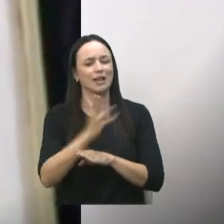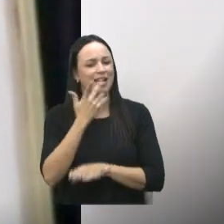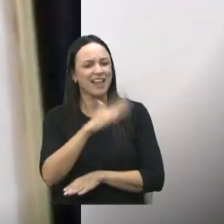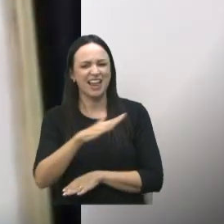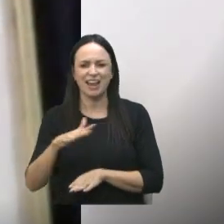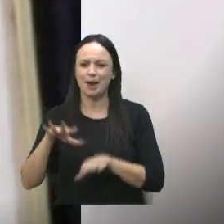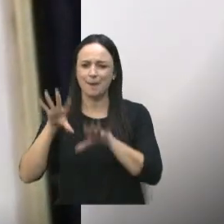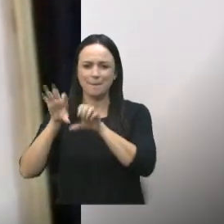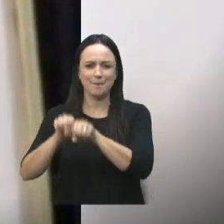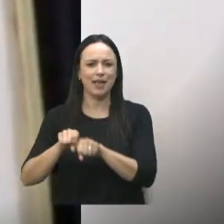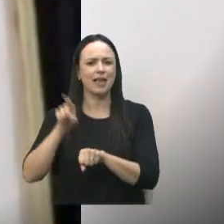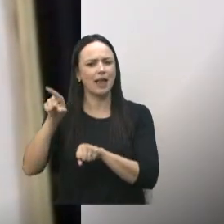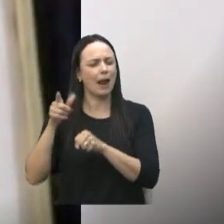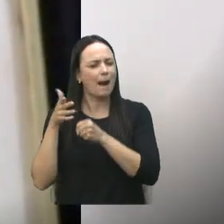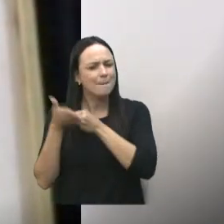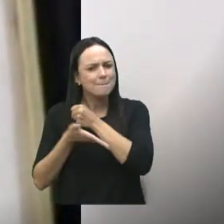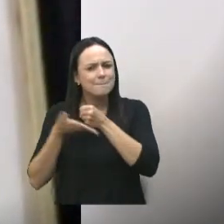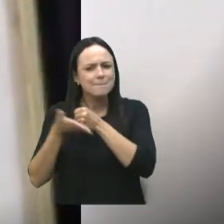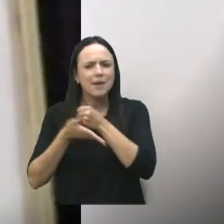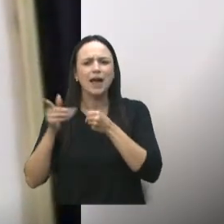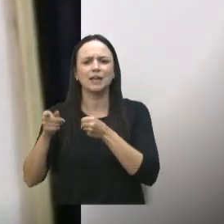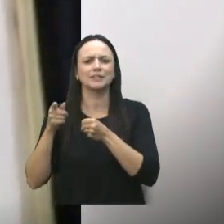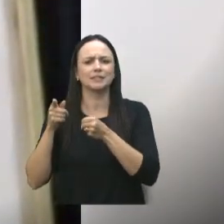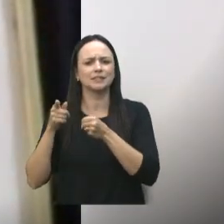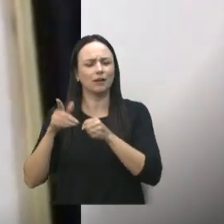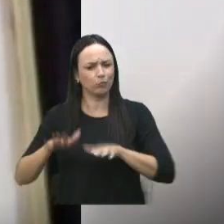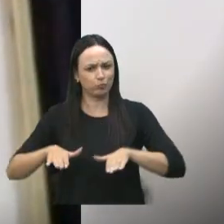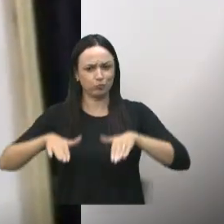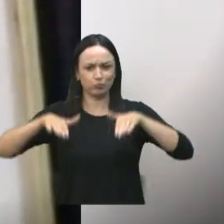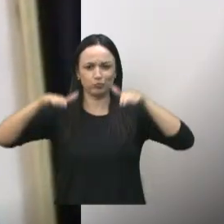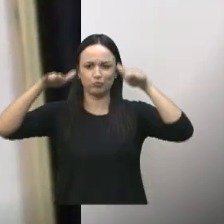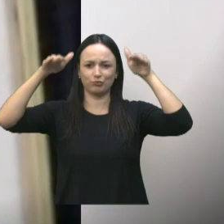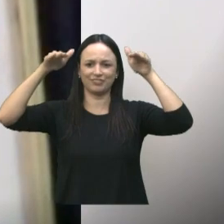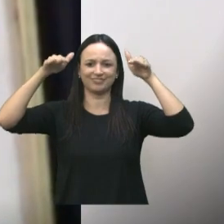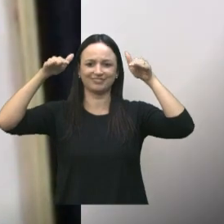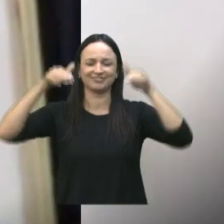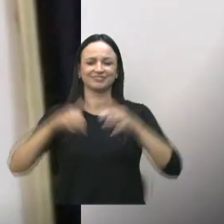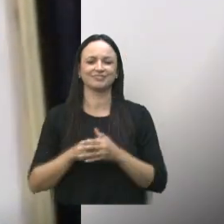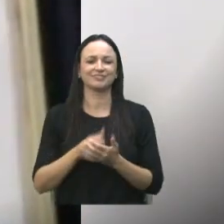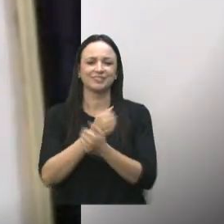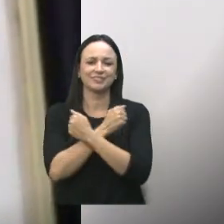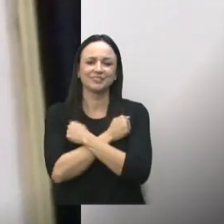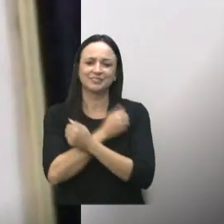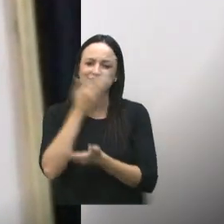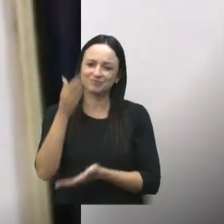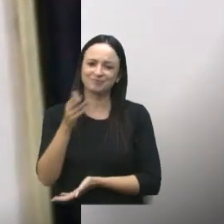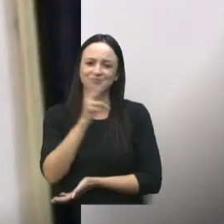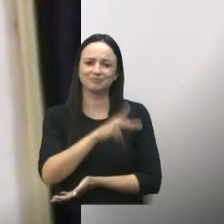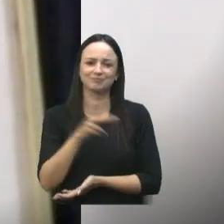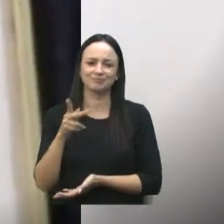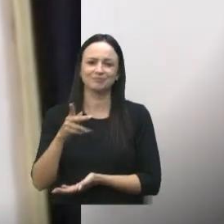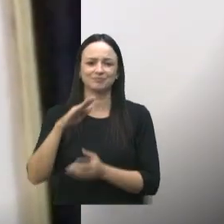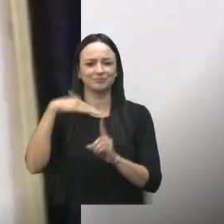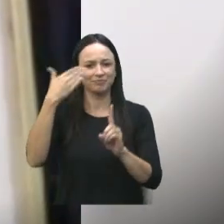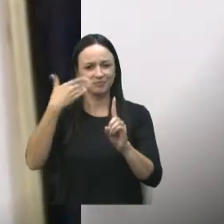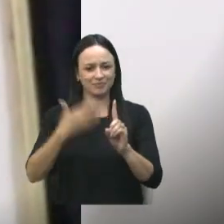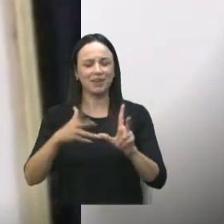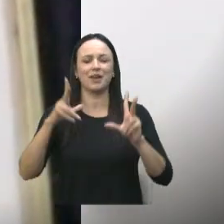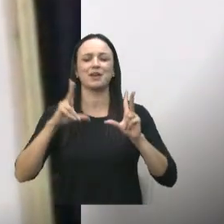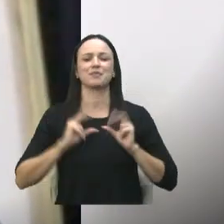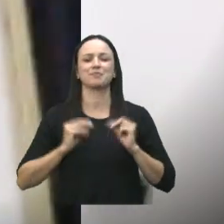pegar a molecada lá na base e levar até ficar adulto, tá? Um abraço aí, mestre, homenagem